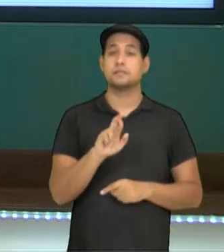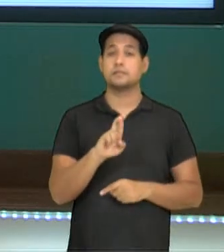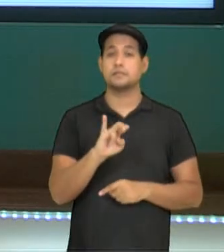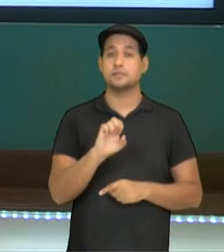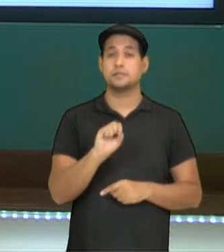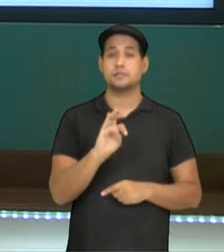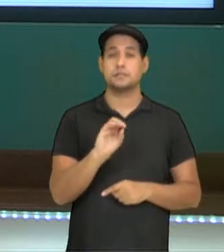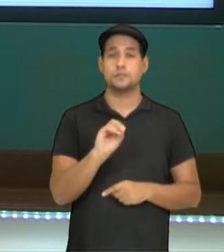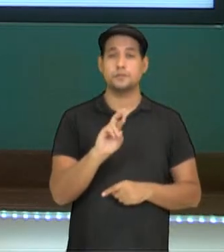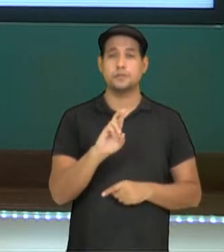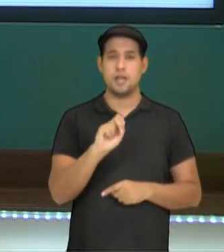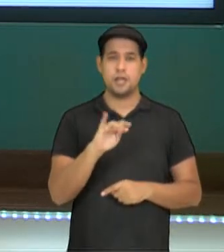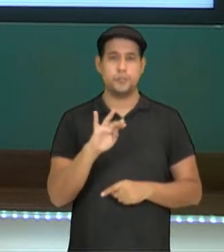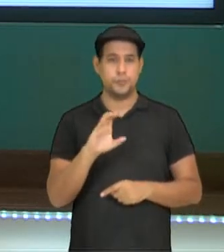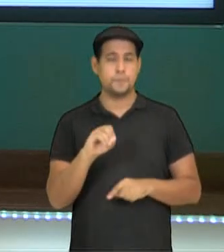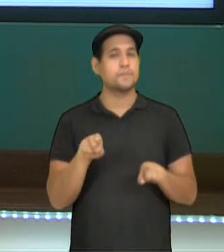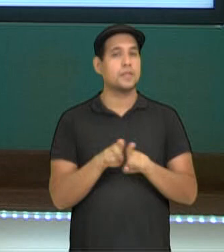e